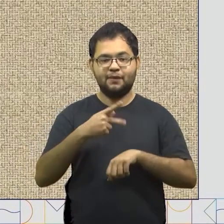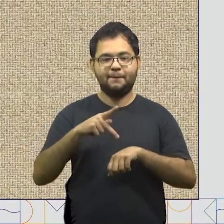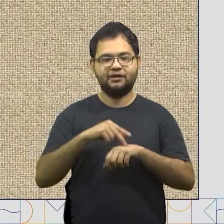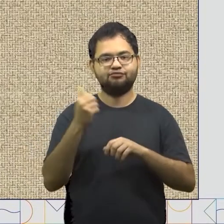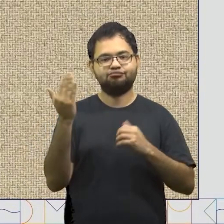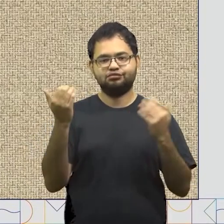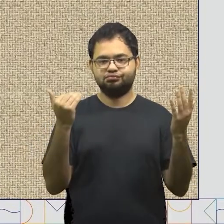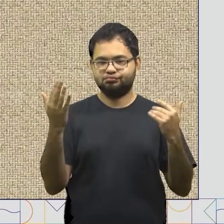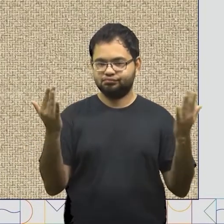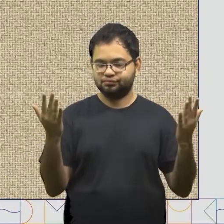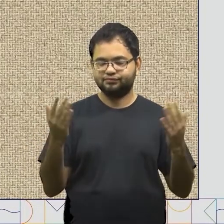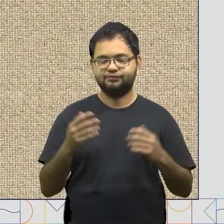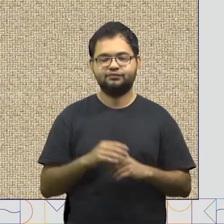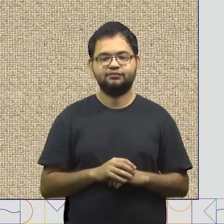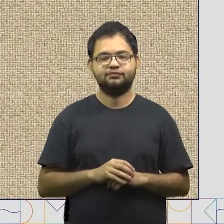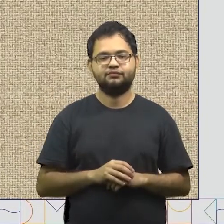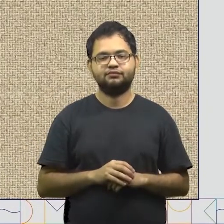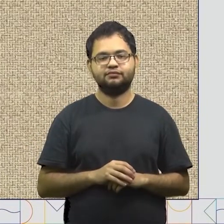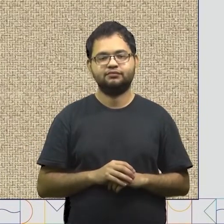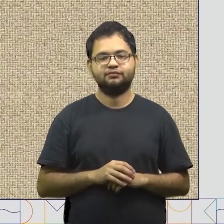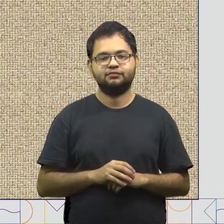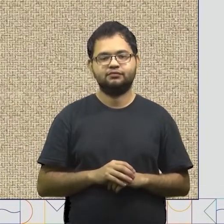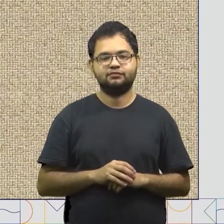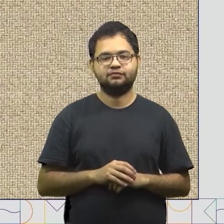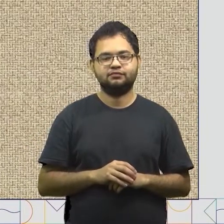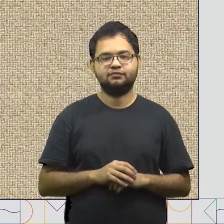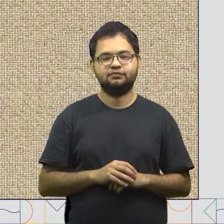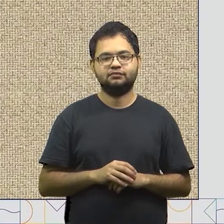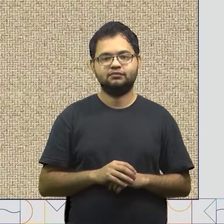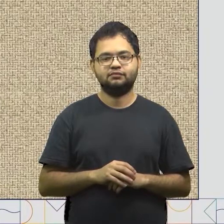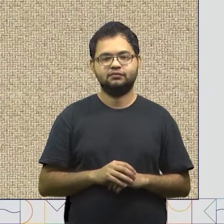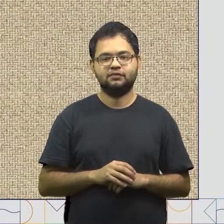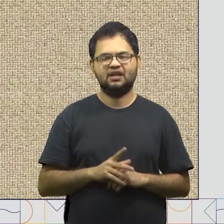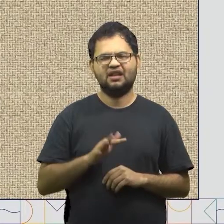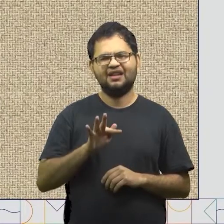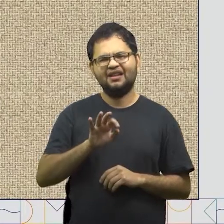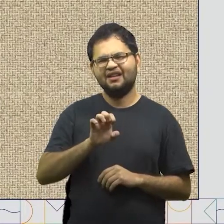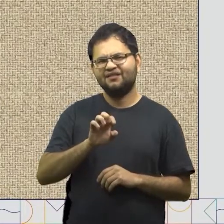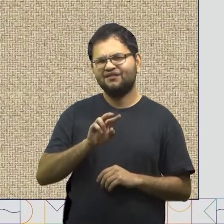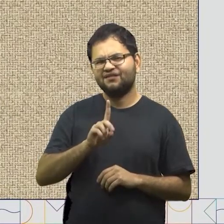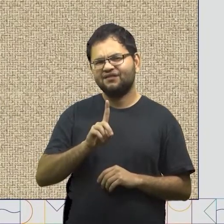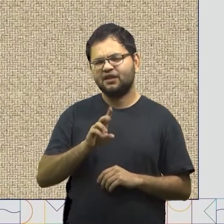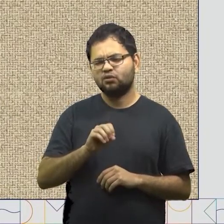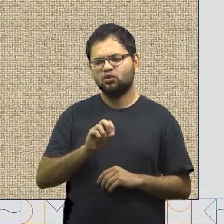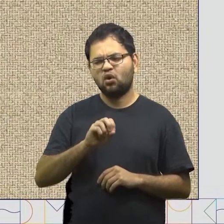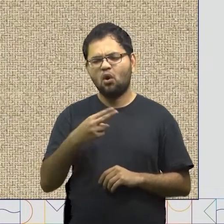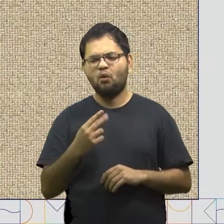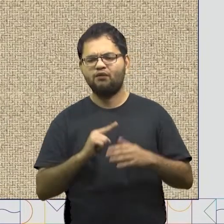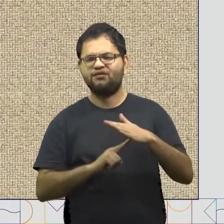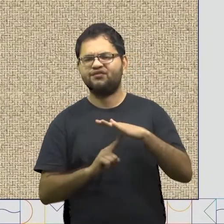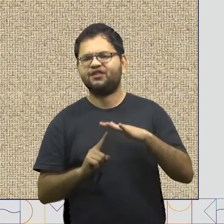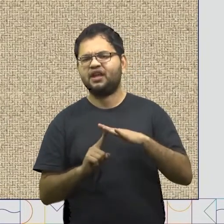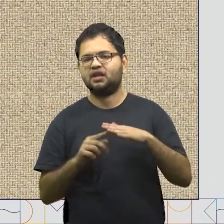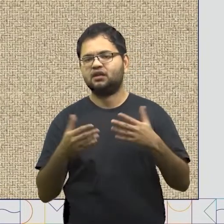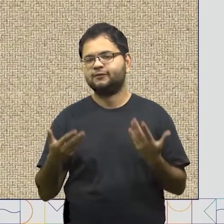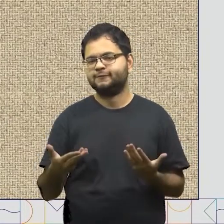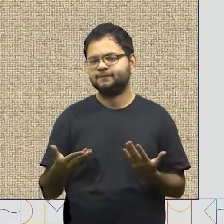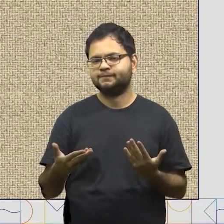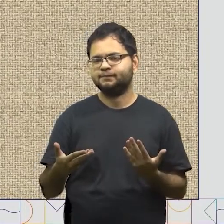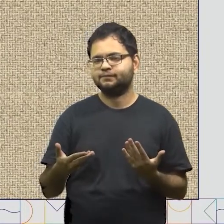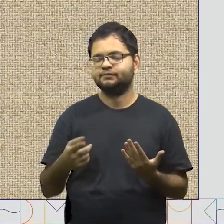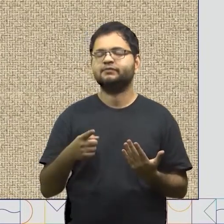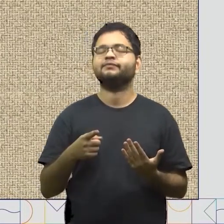regiões da Europa África e Ásia estamos falando dos feudos ou das Freiras